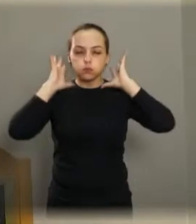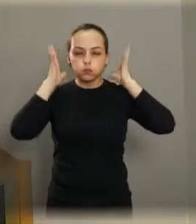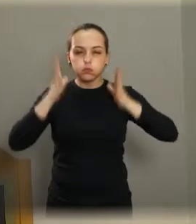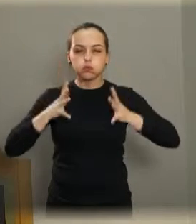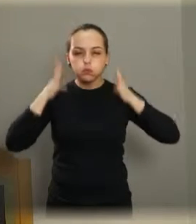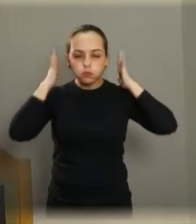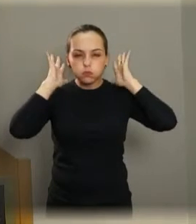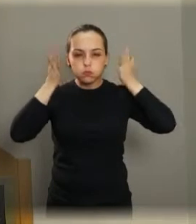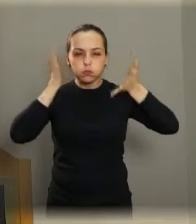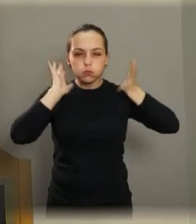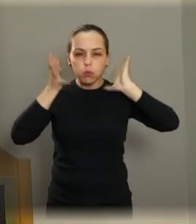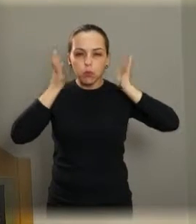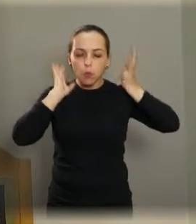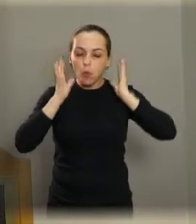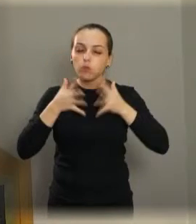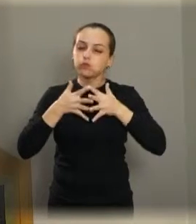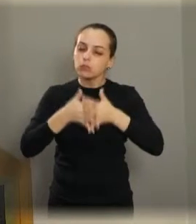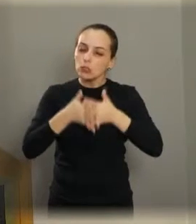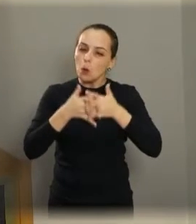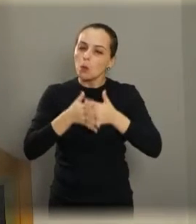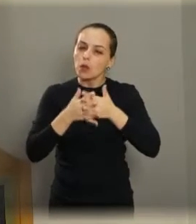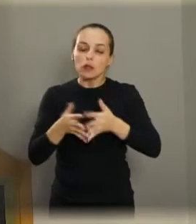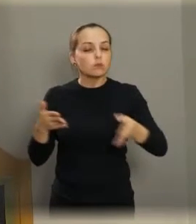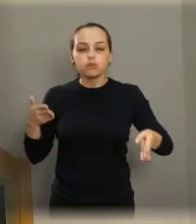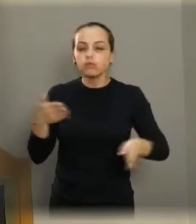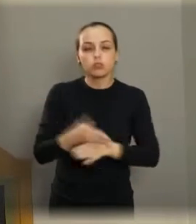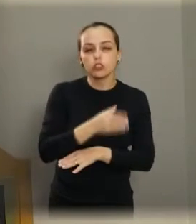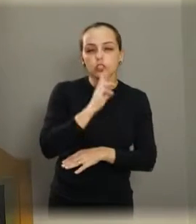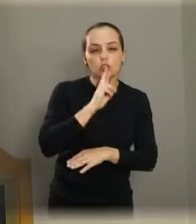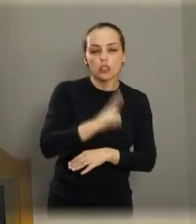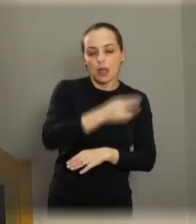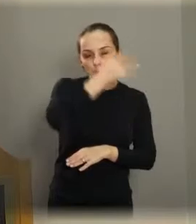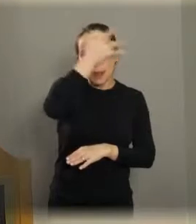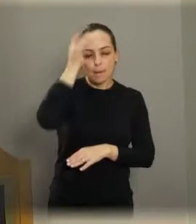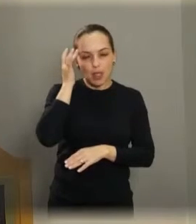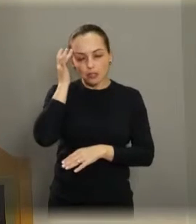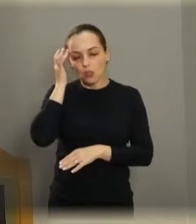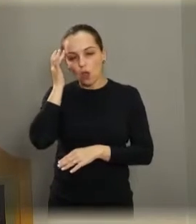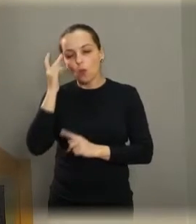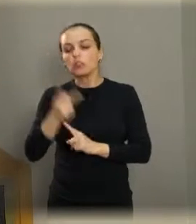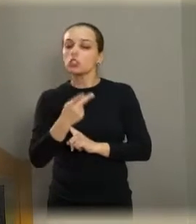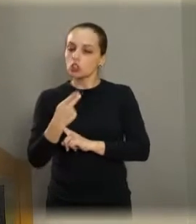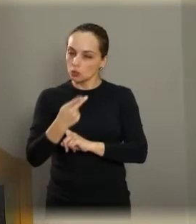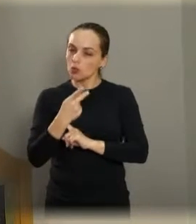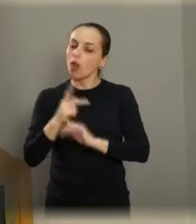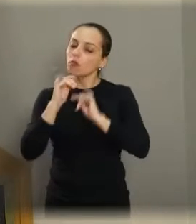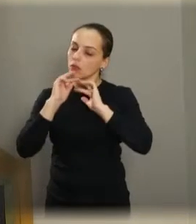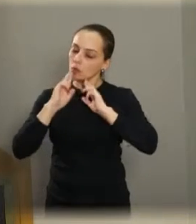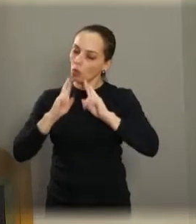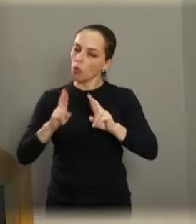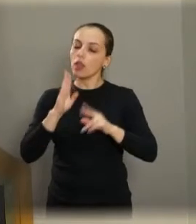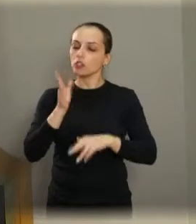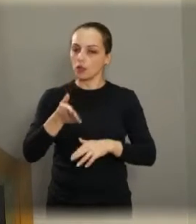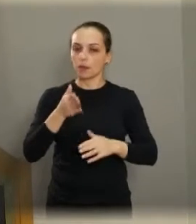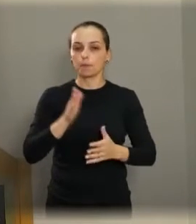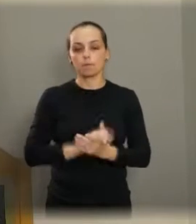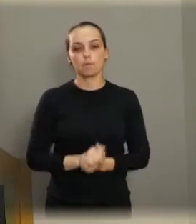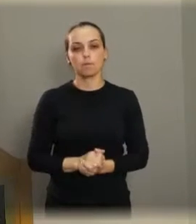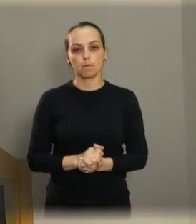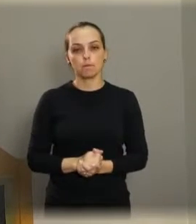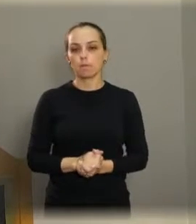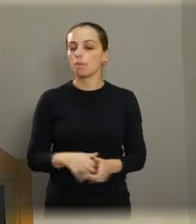então mas já estou respondendo aí as pessoa a procurar no gabinete com essa demanda também é